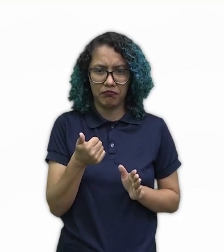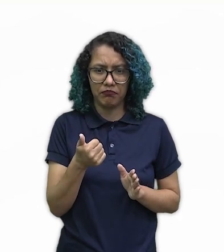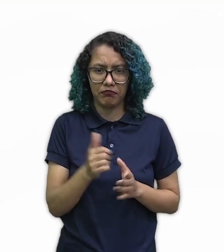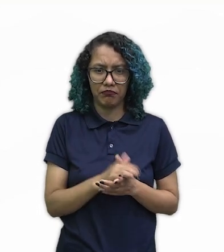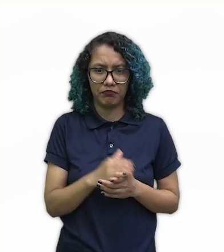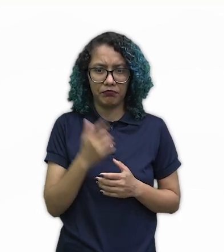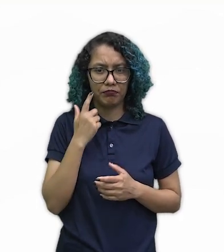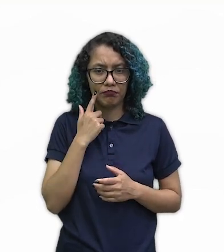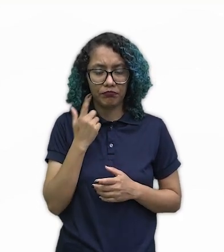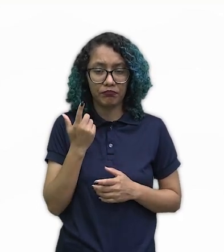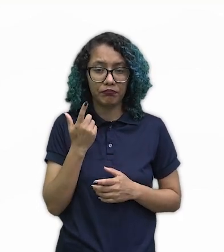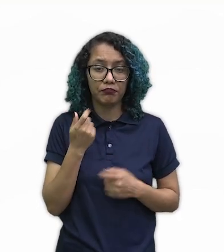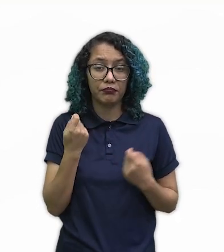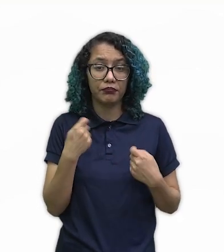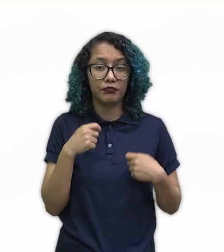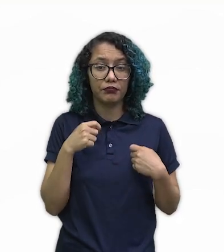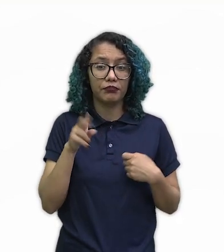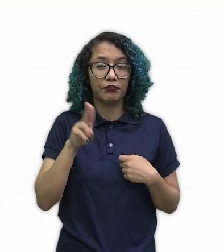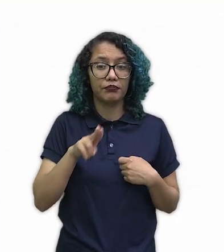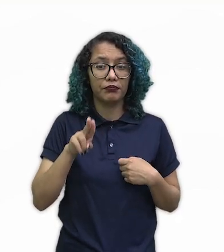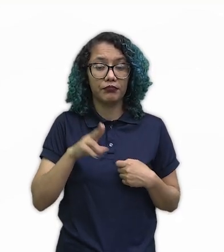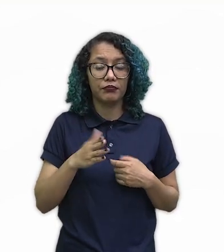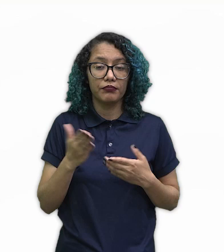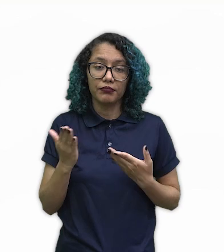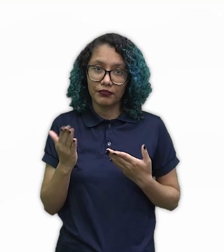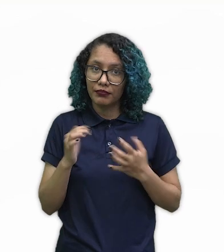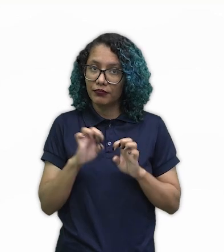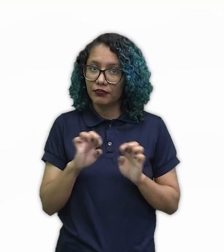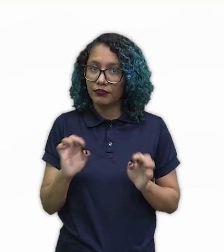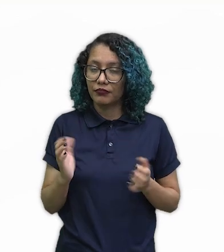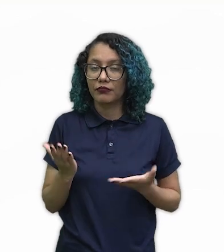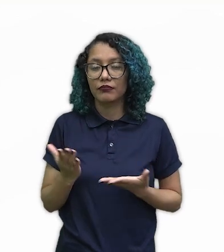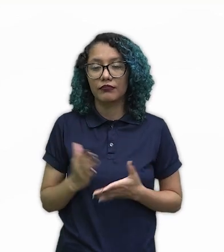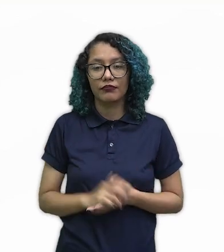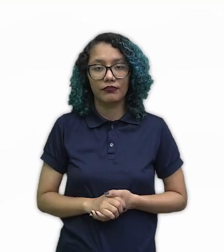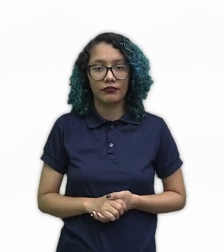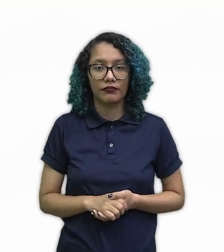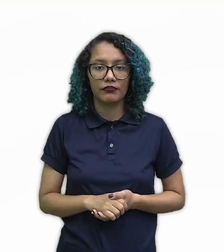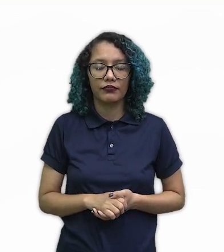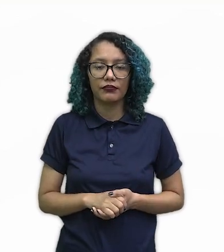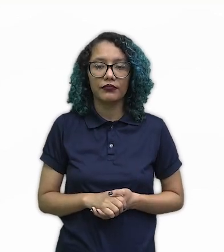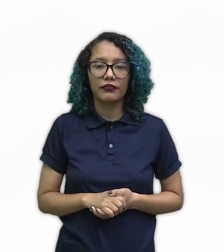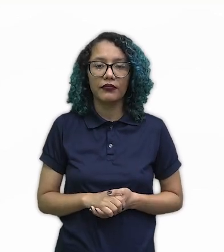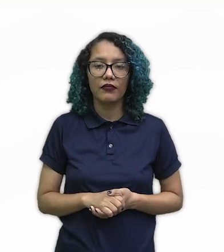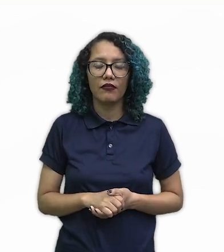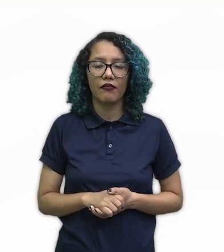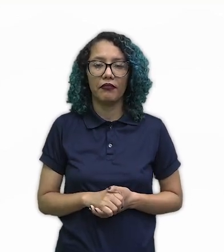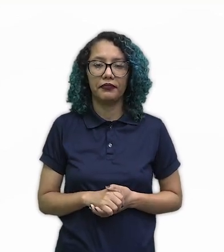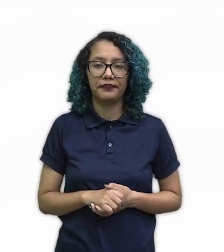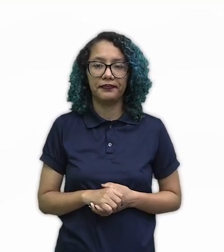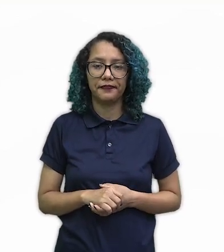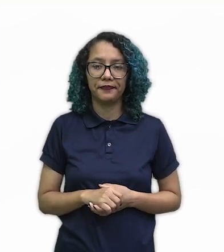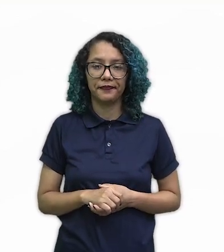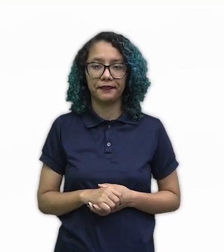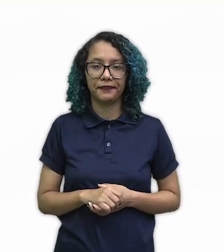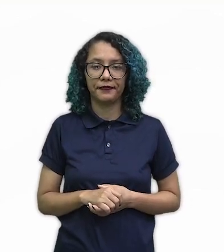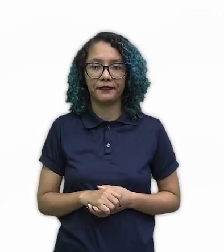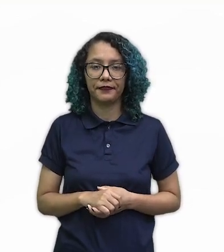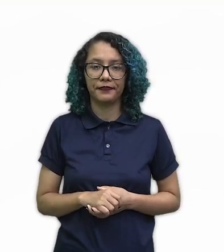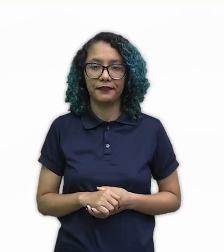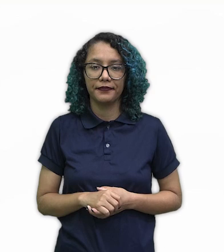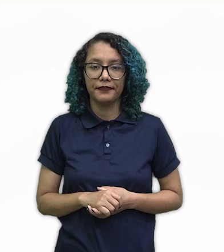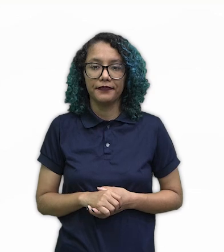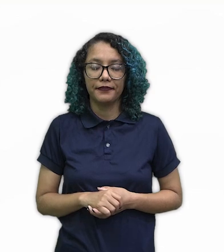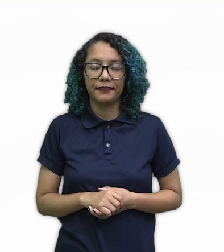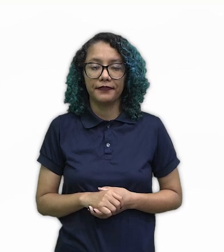os juros, basta você usar uma dessas condições aqui. Vamos marcar aqui a principal, né? Deixa